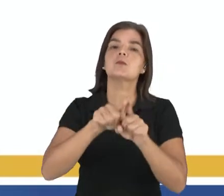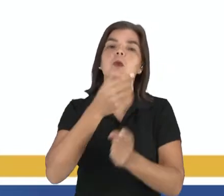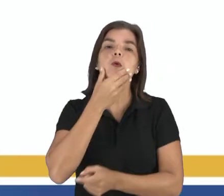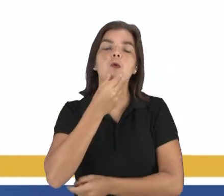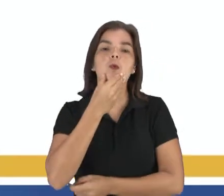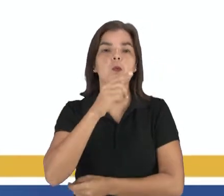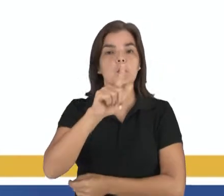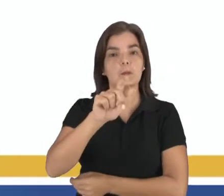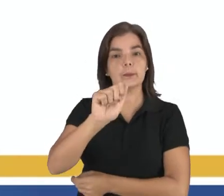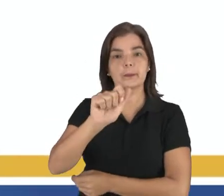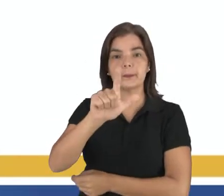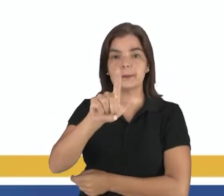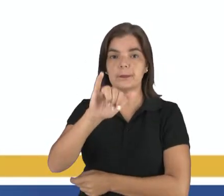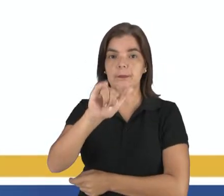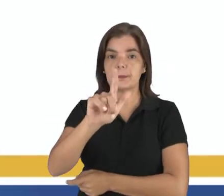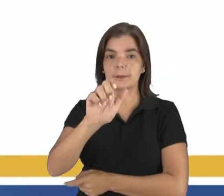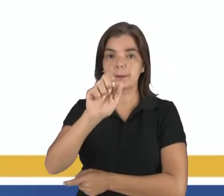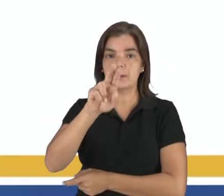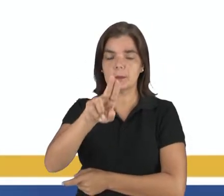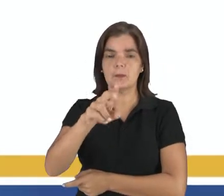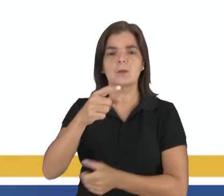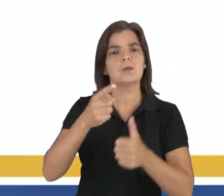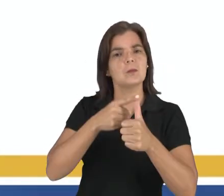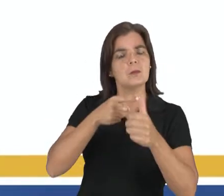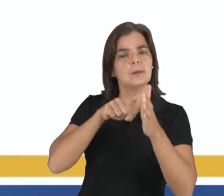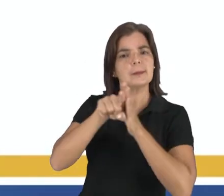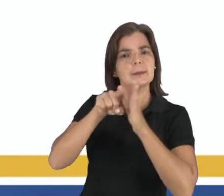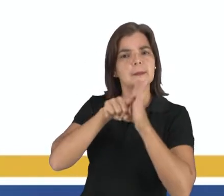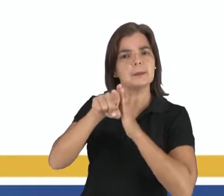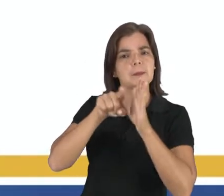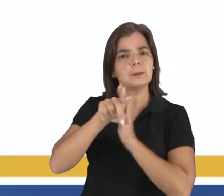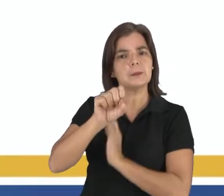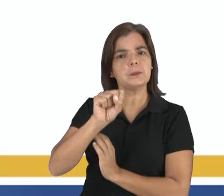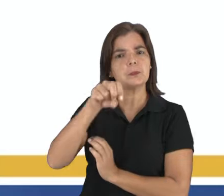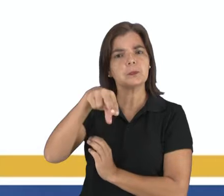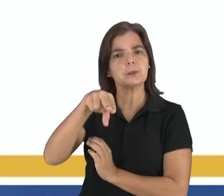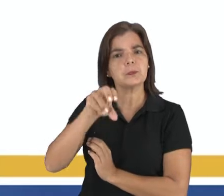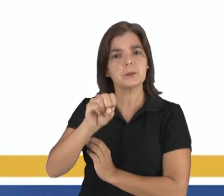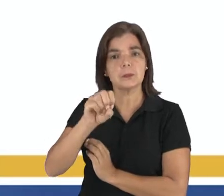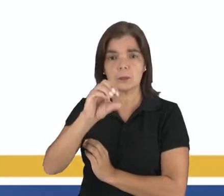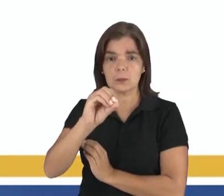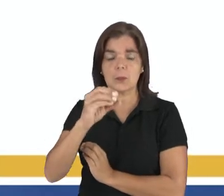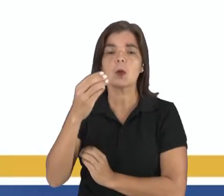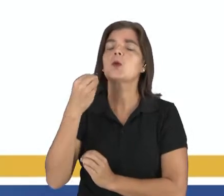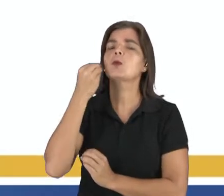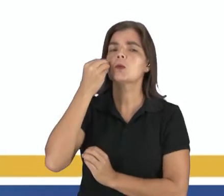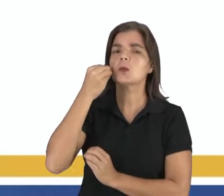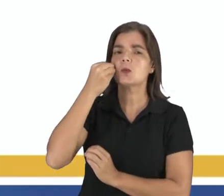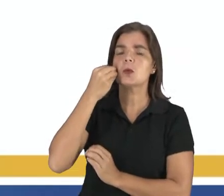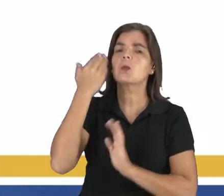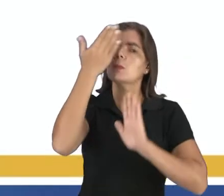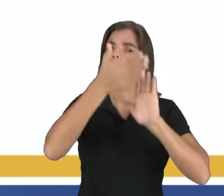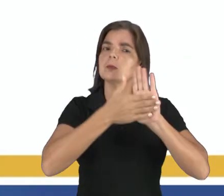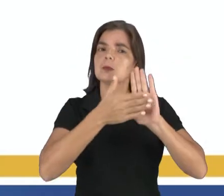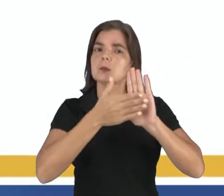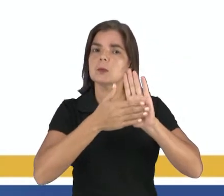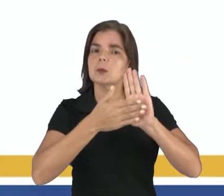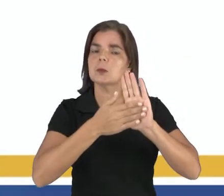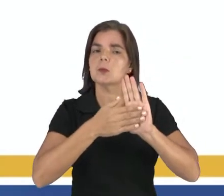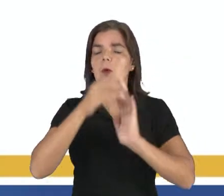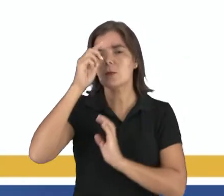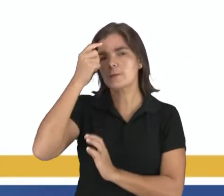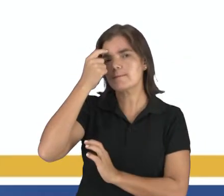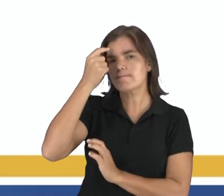ele foi o primeiro a questionar esse senso comum e a fazer experimentos para comprovar as suas